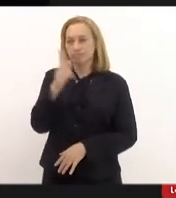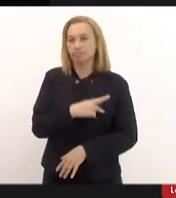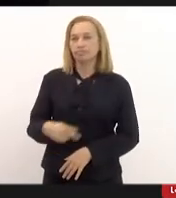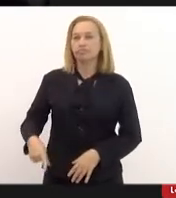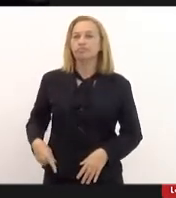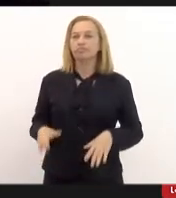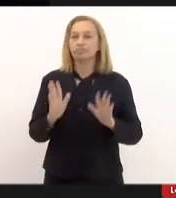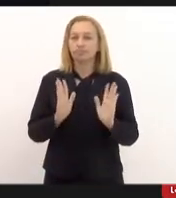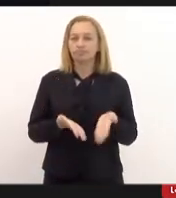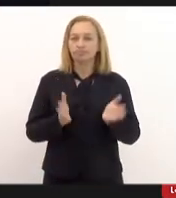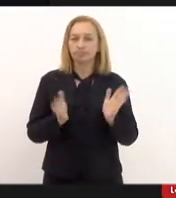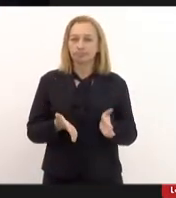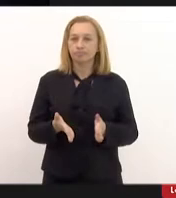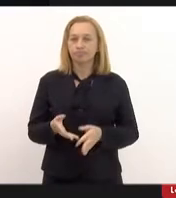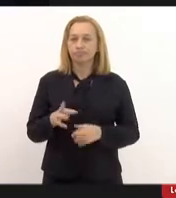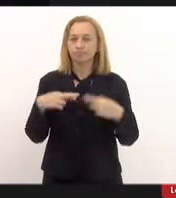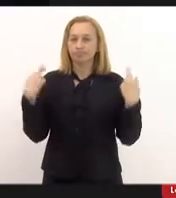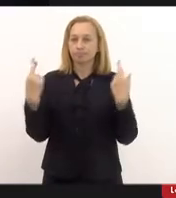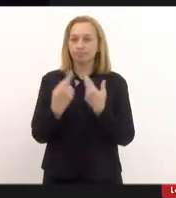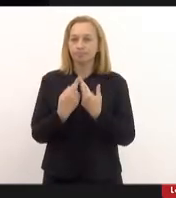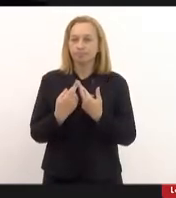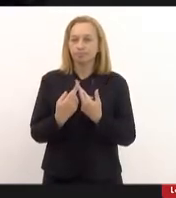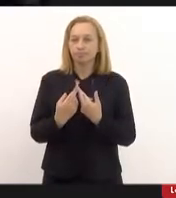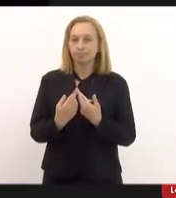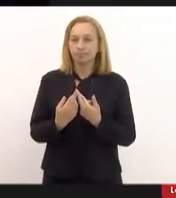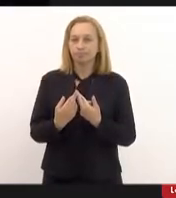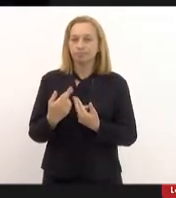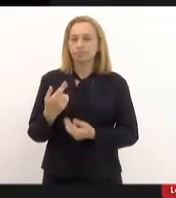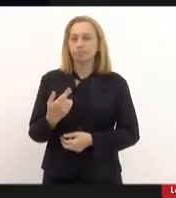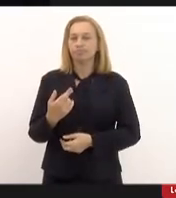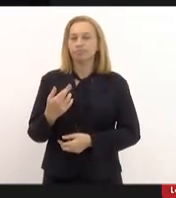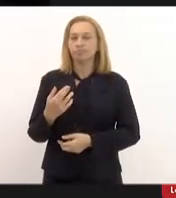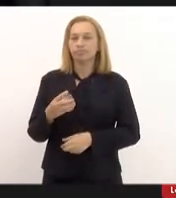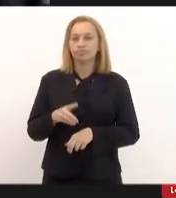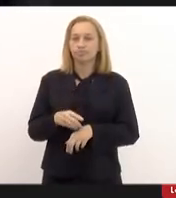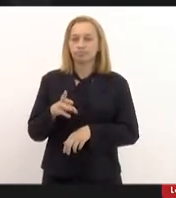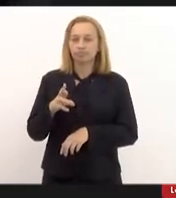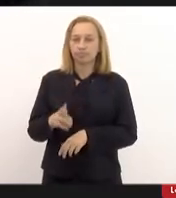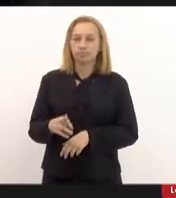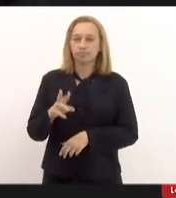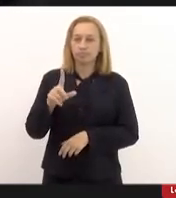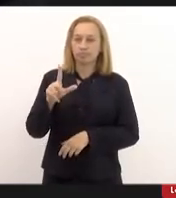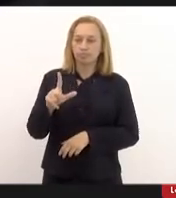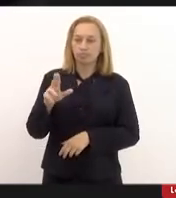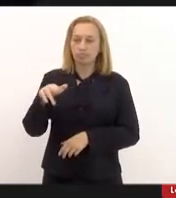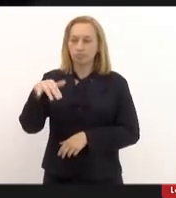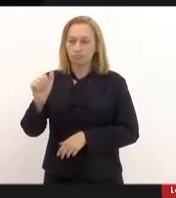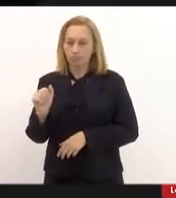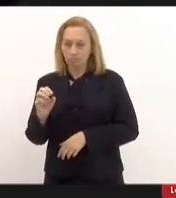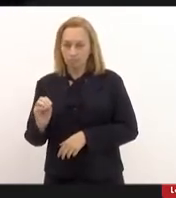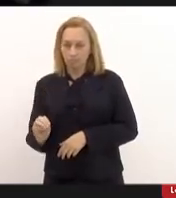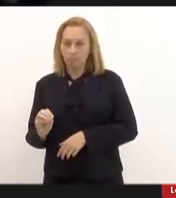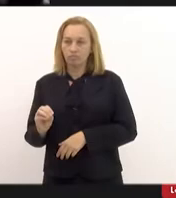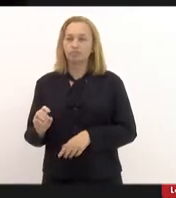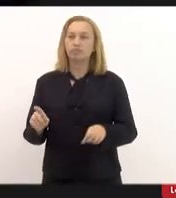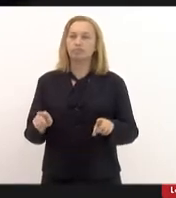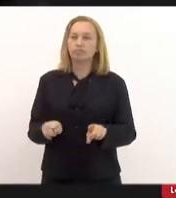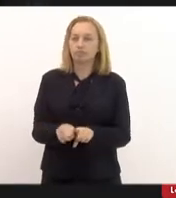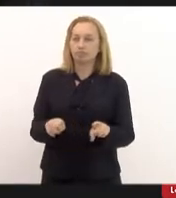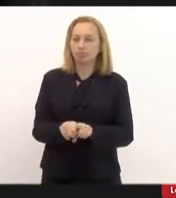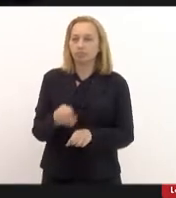hoje eu tive a reunião com o doutor Luan, o governador Cláudio Castro já